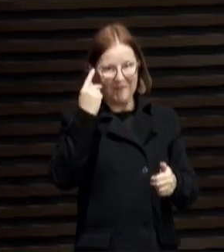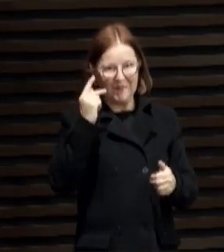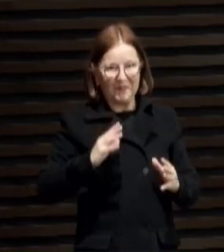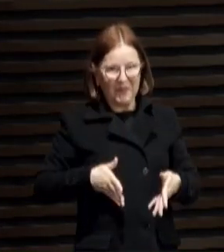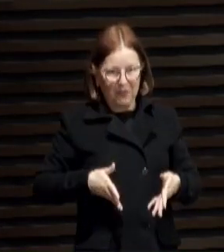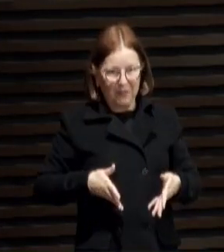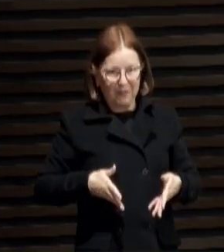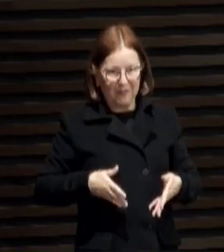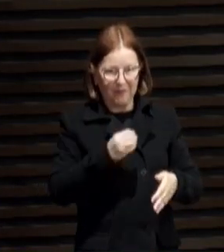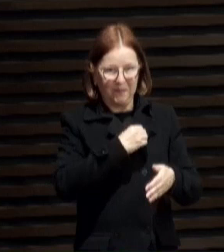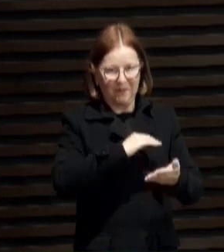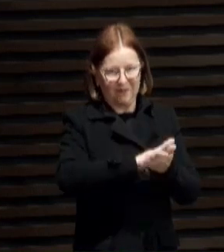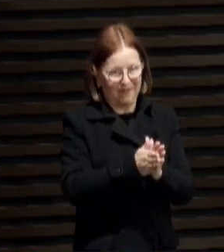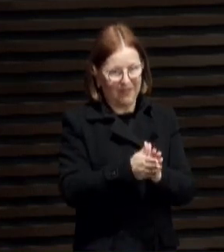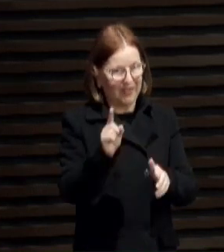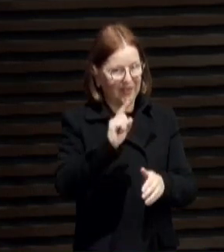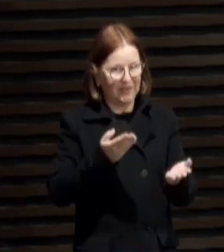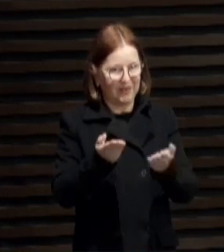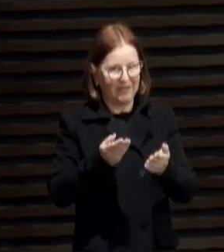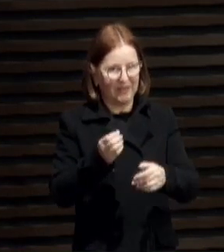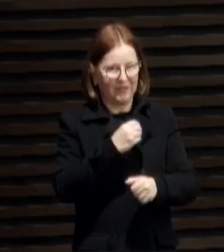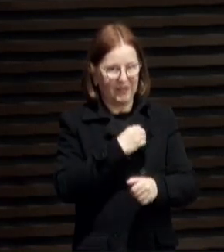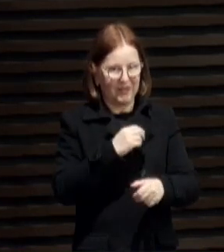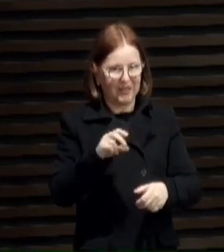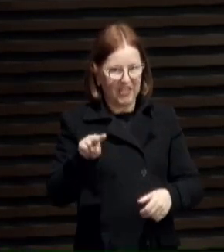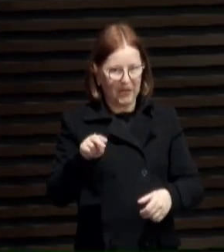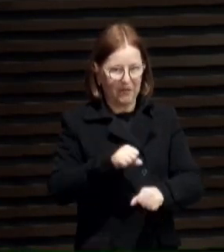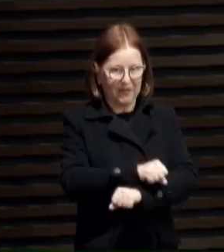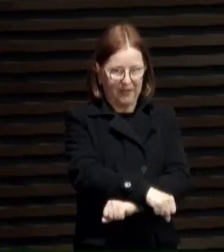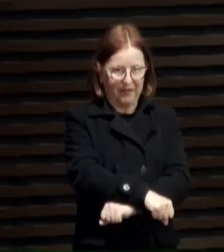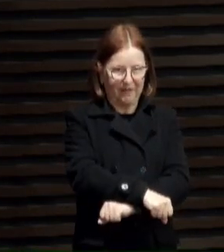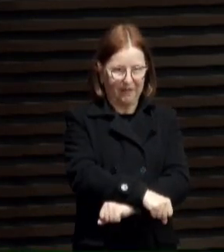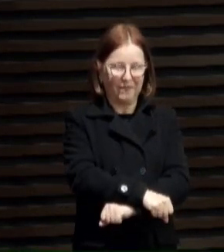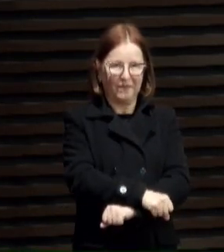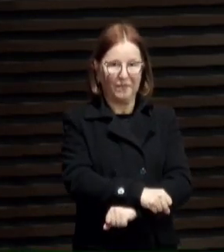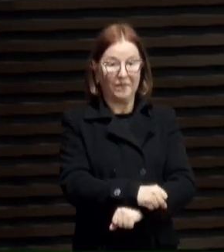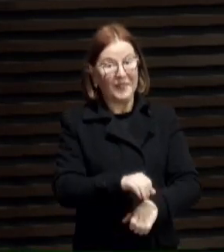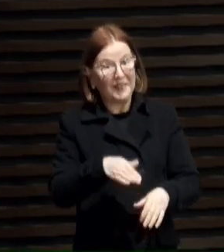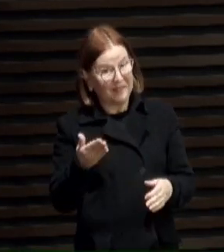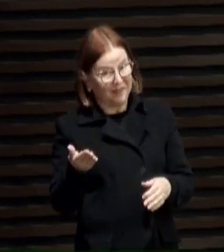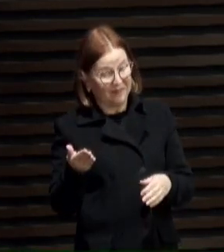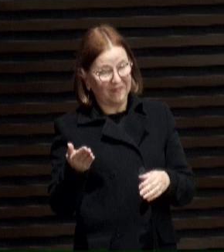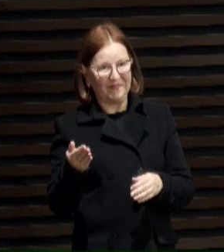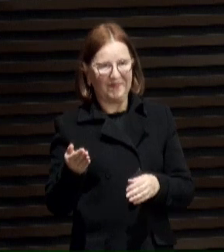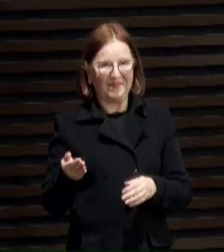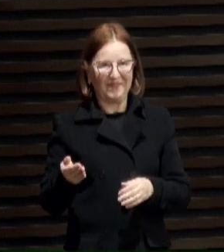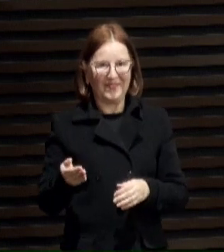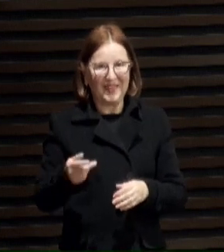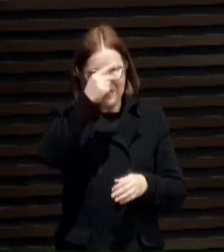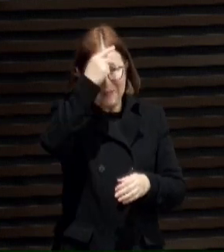seja destruído, e não sirvamos o pecado como escravos. Porquanto,